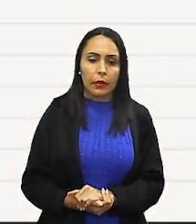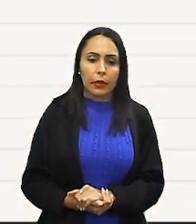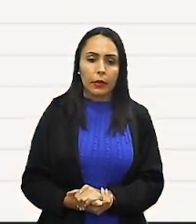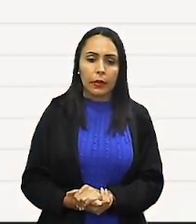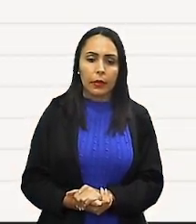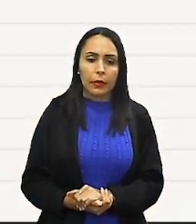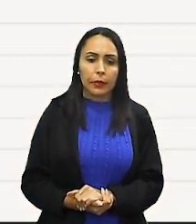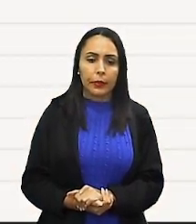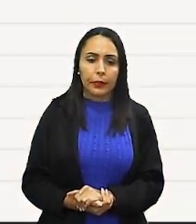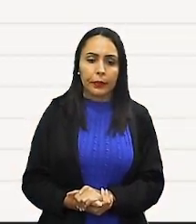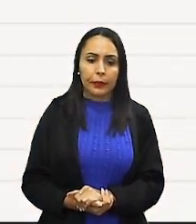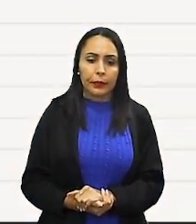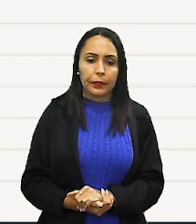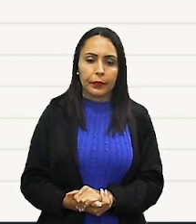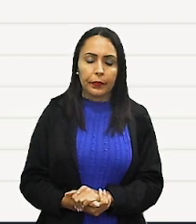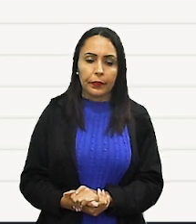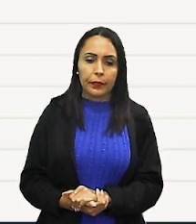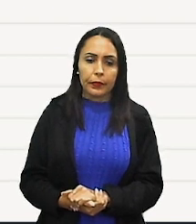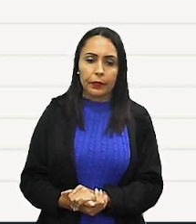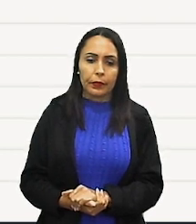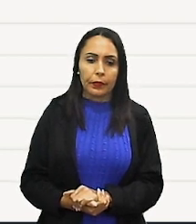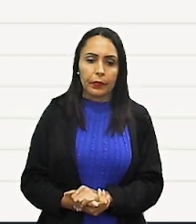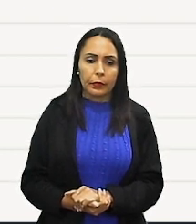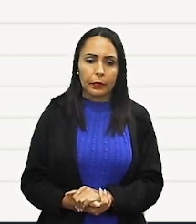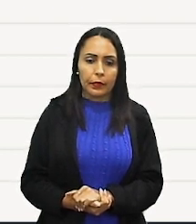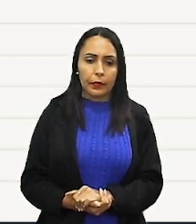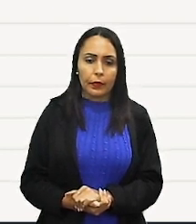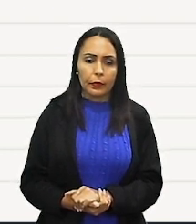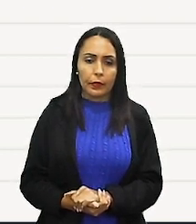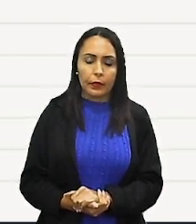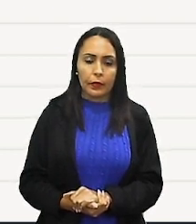Ó, ele é um parasita